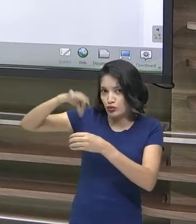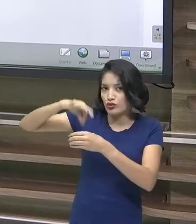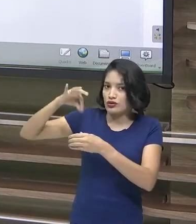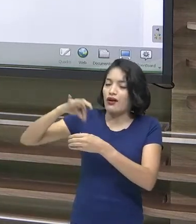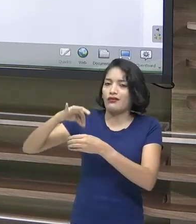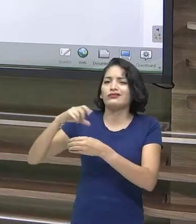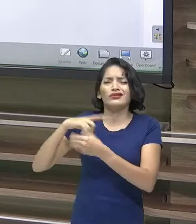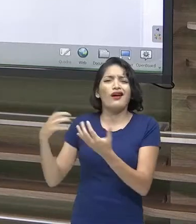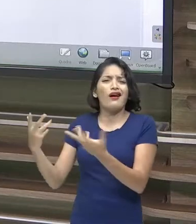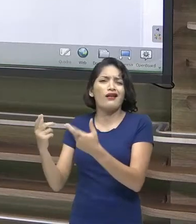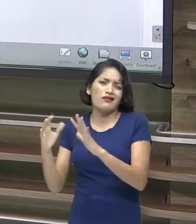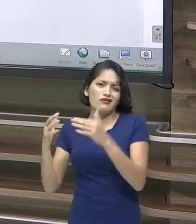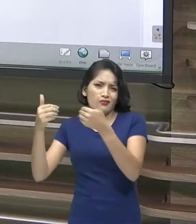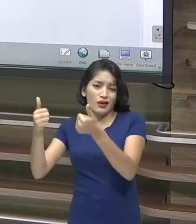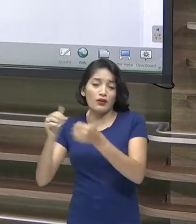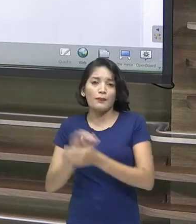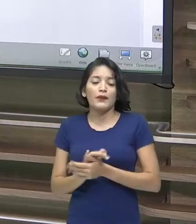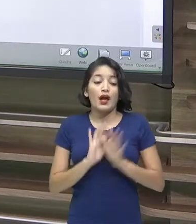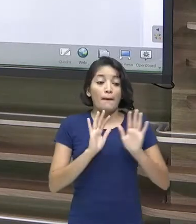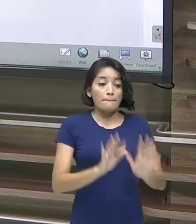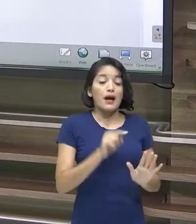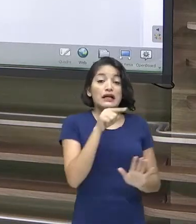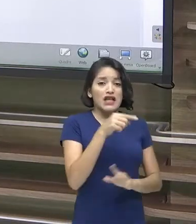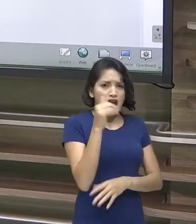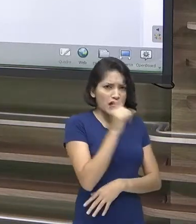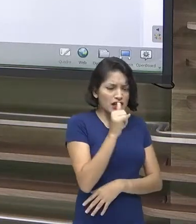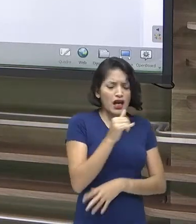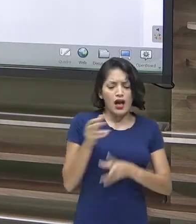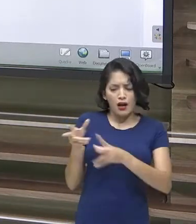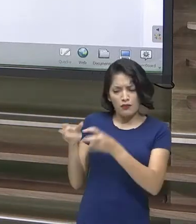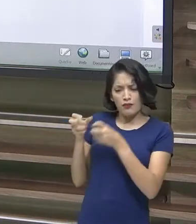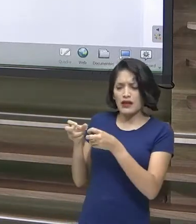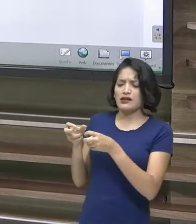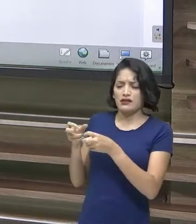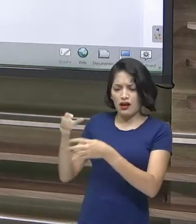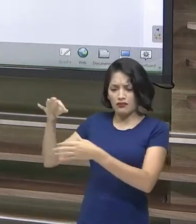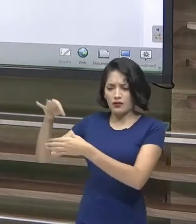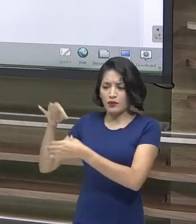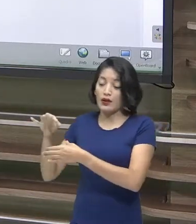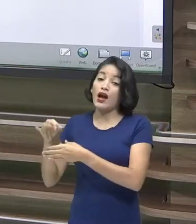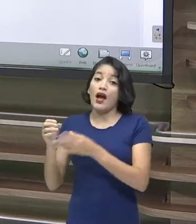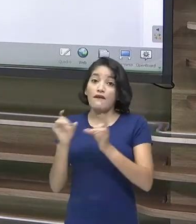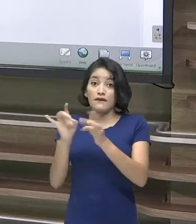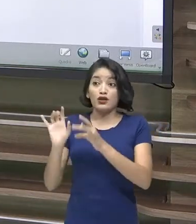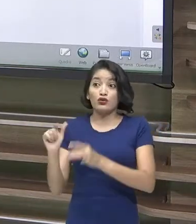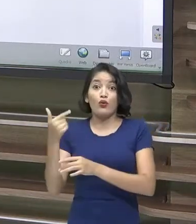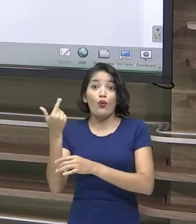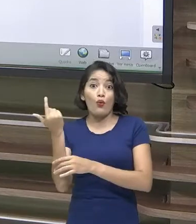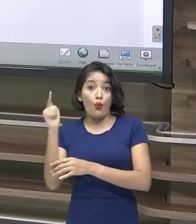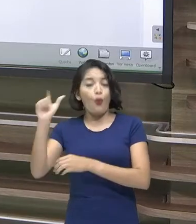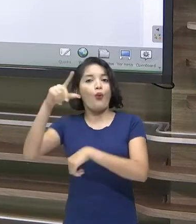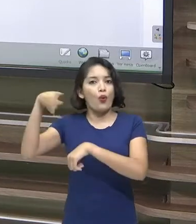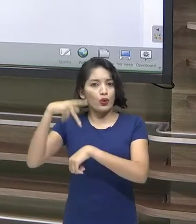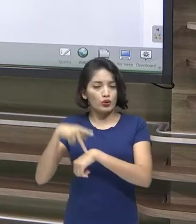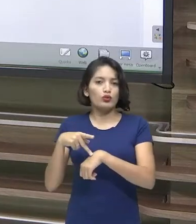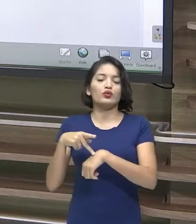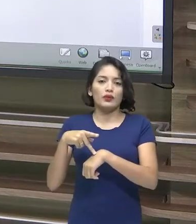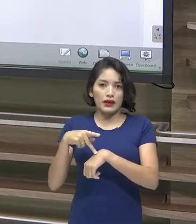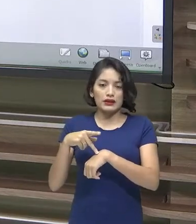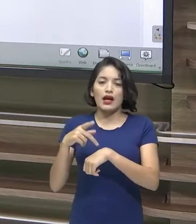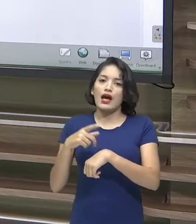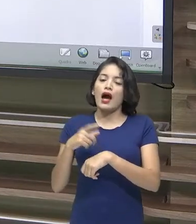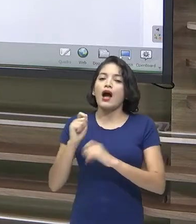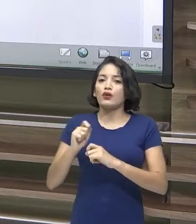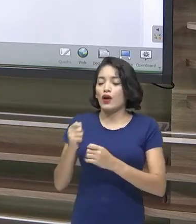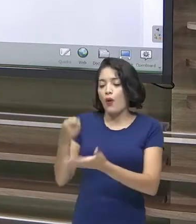Quando a Inglaterra percebe que esse chá, inclusive, está sendo comercializado com outros países, eles impõem essa lei,